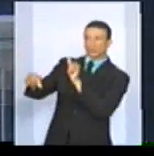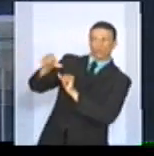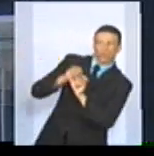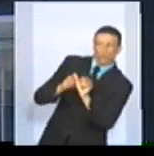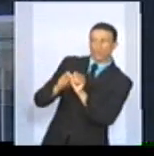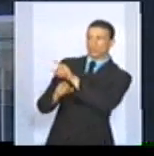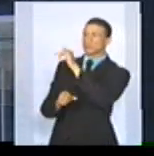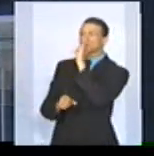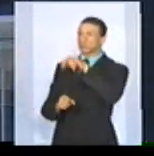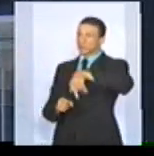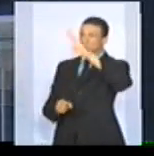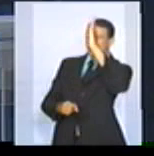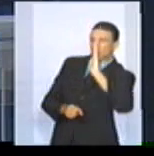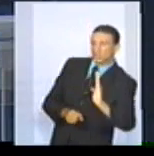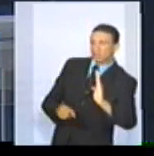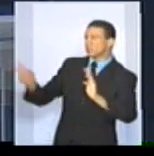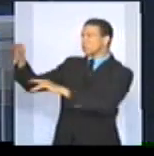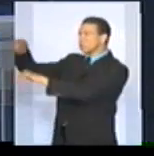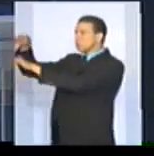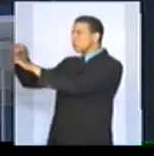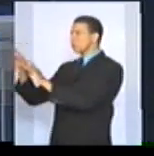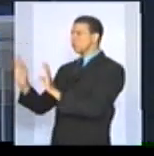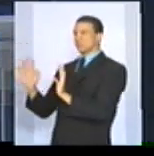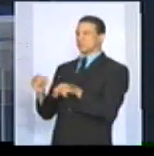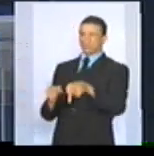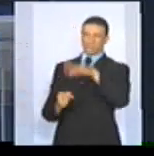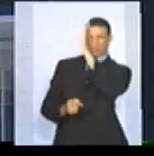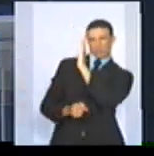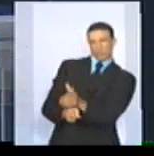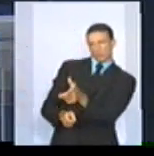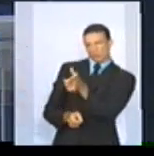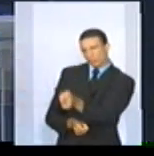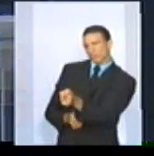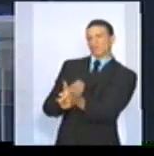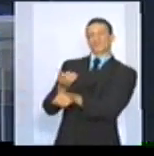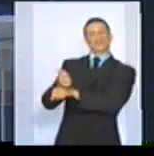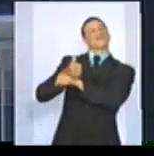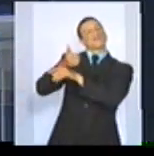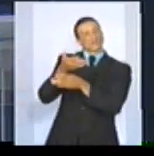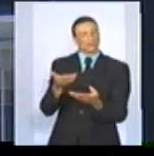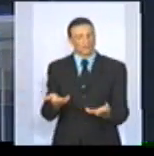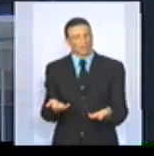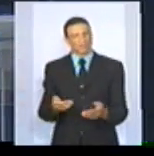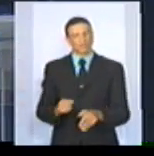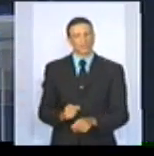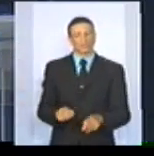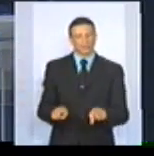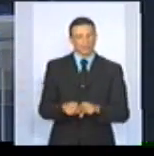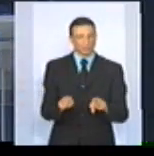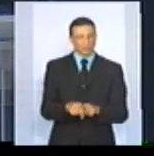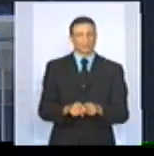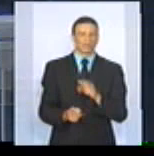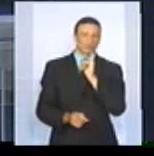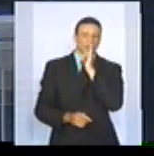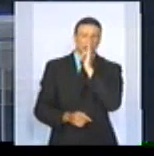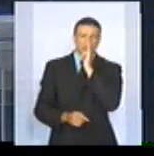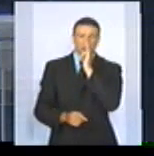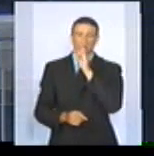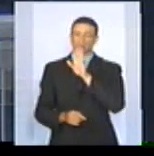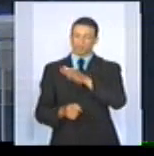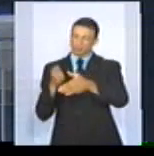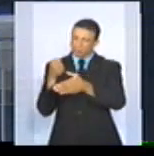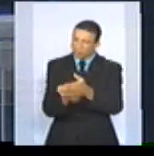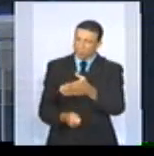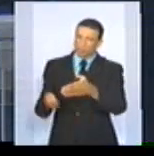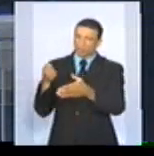programa nacional a um estrangeiro, nesse ou naquele outro canal. A discussão não é essa, mas a defesa e